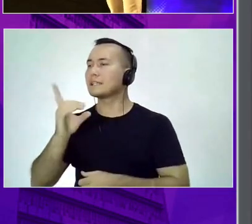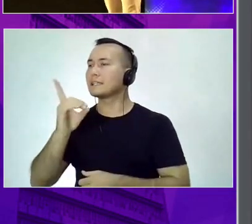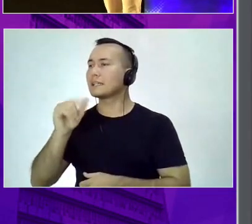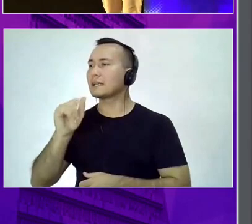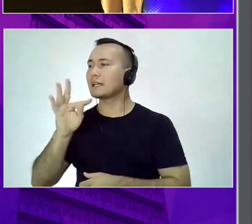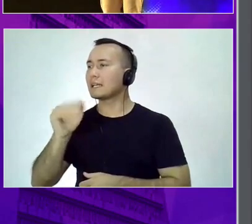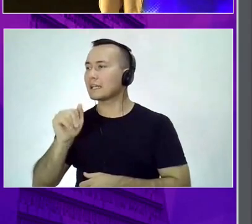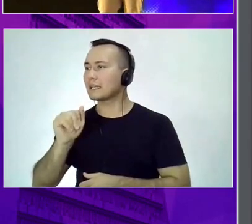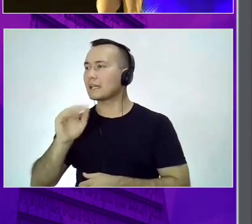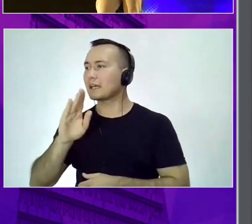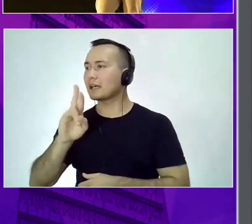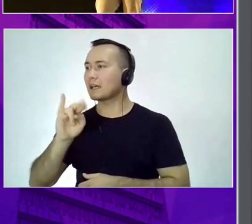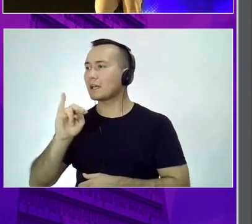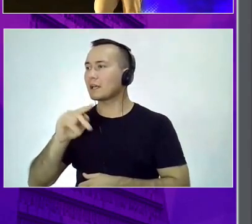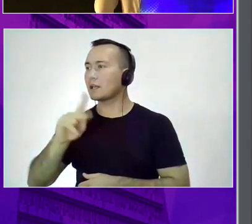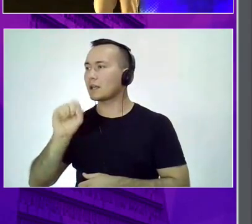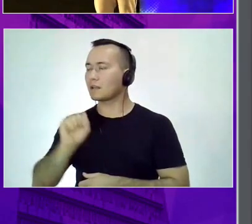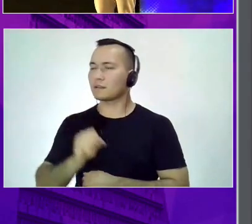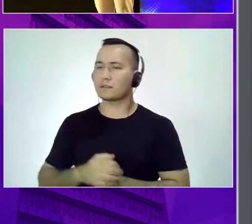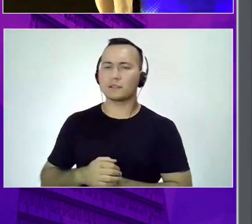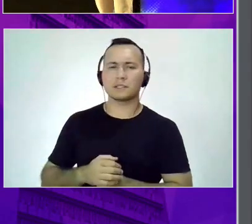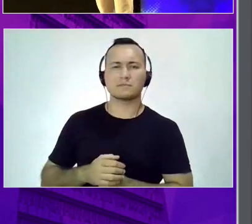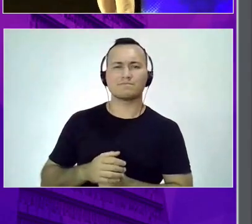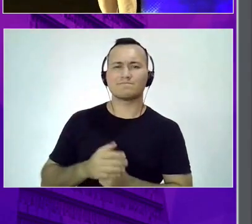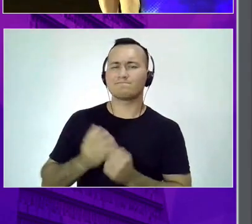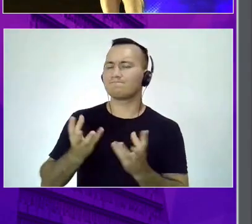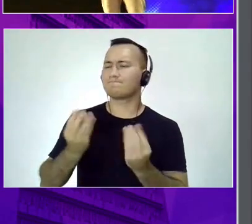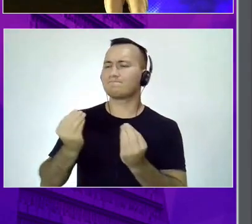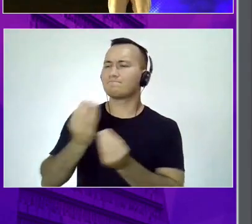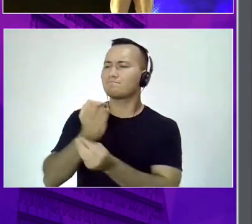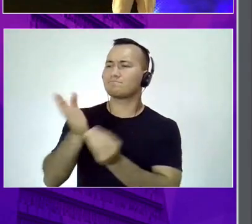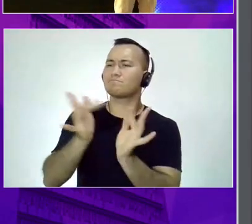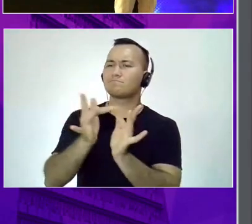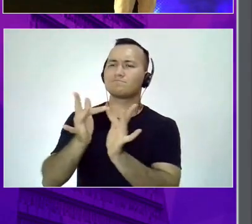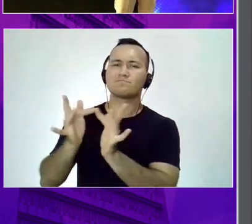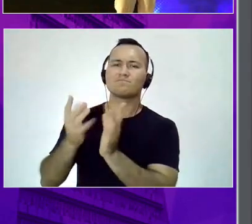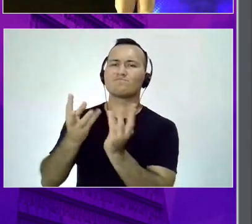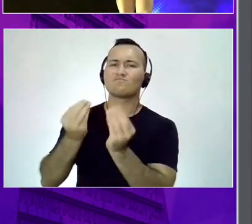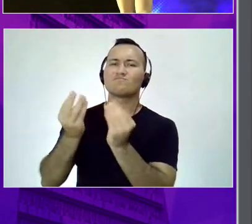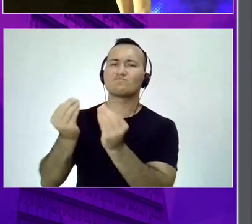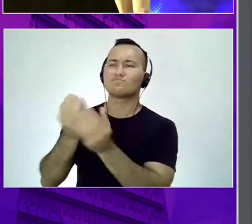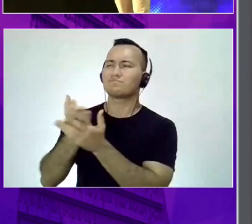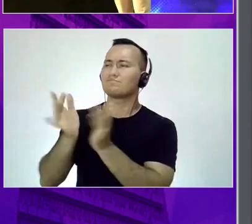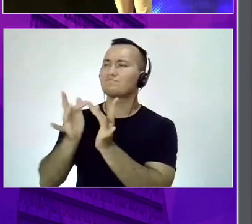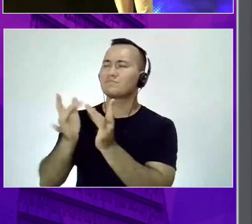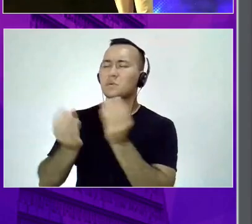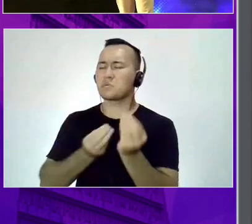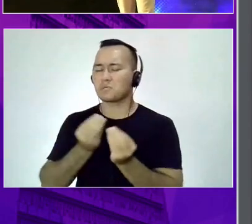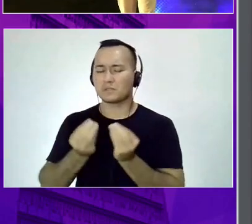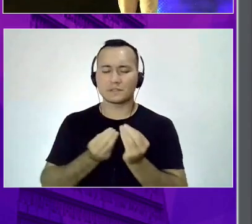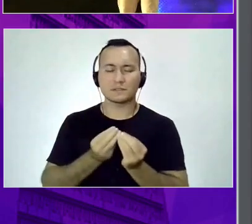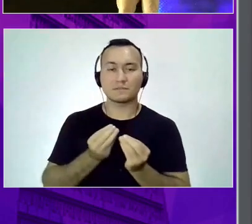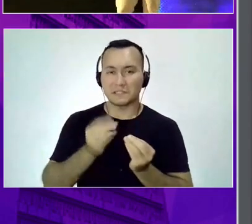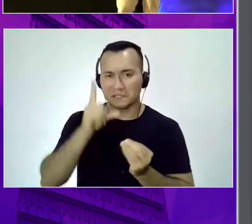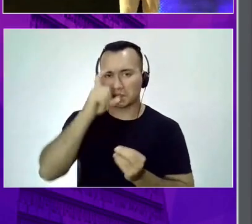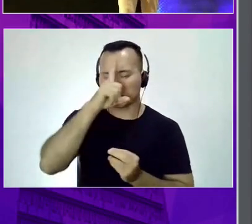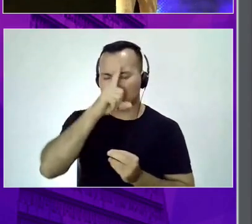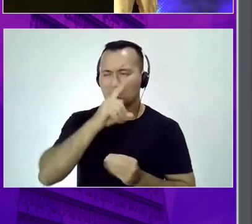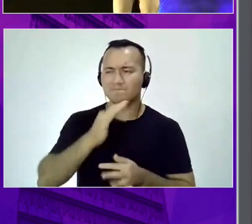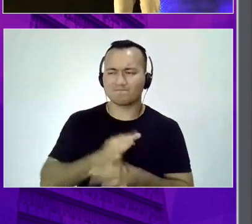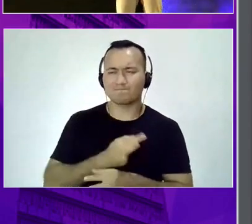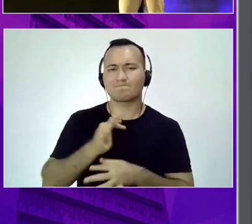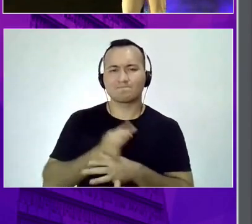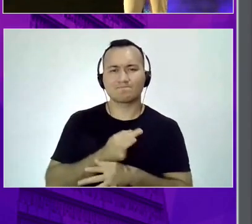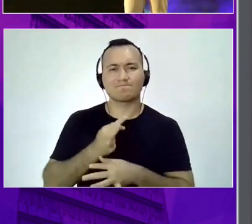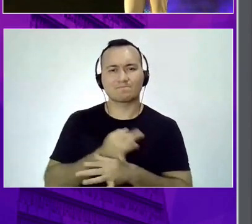fazer as pessoas terem o mesmo objetivo? Então, era engraçado porque Eu muitas vezes estava ali conversando